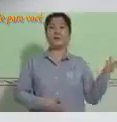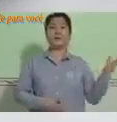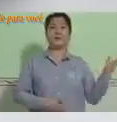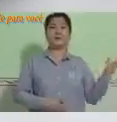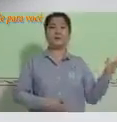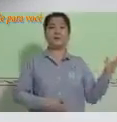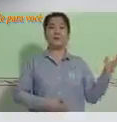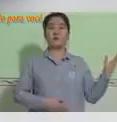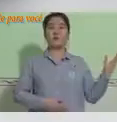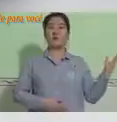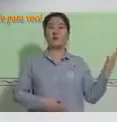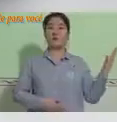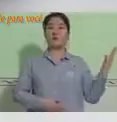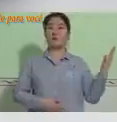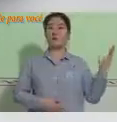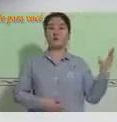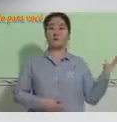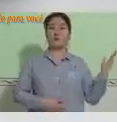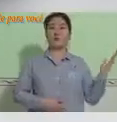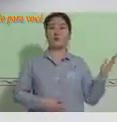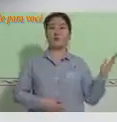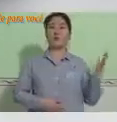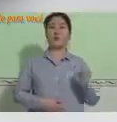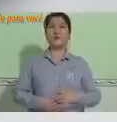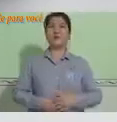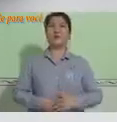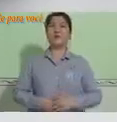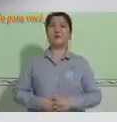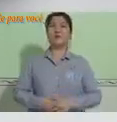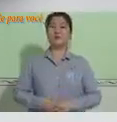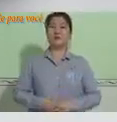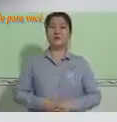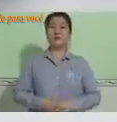Asgurestat8 dicas simples essenciais para a perda de peso.